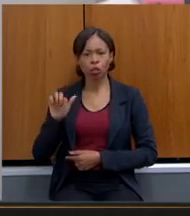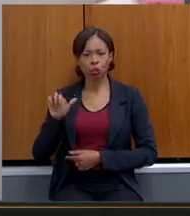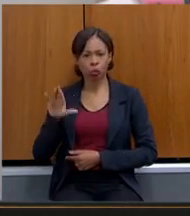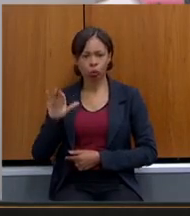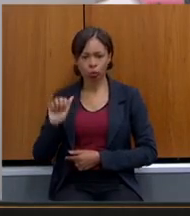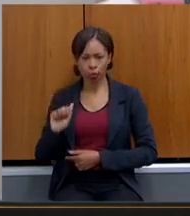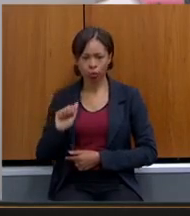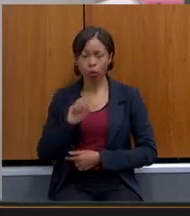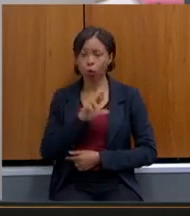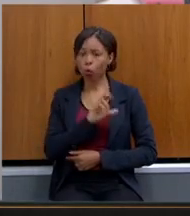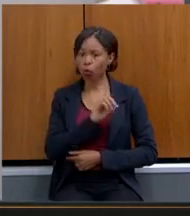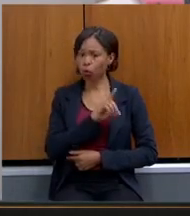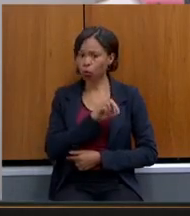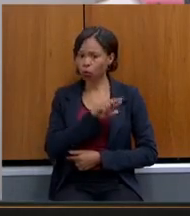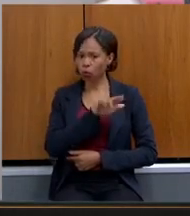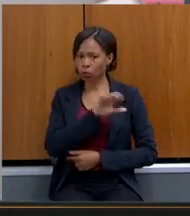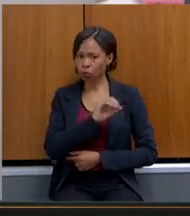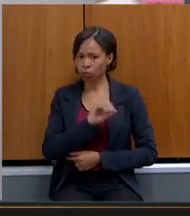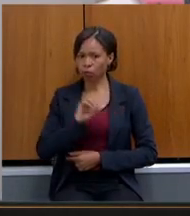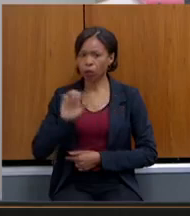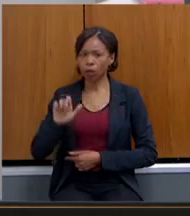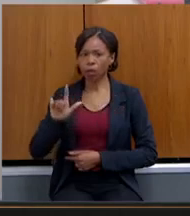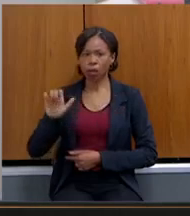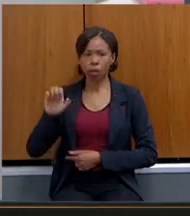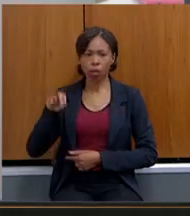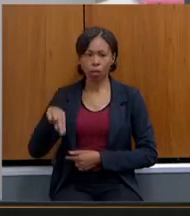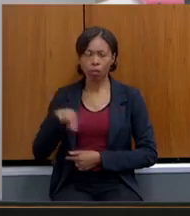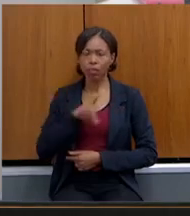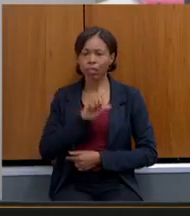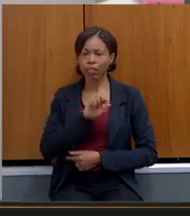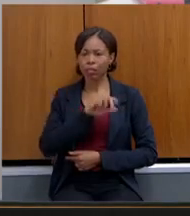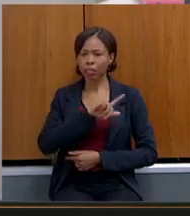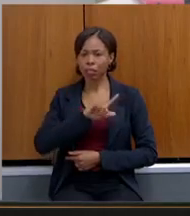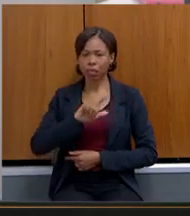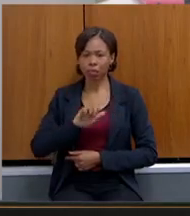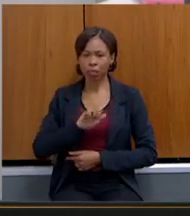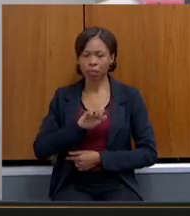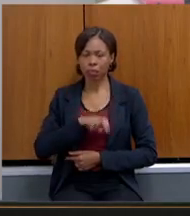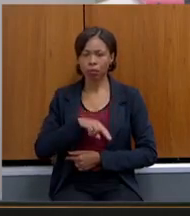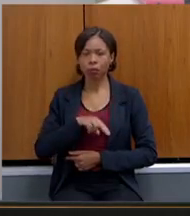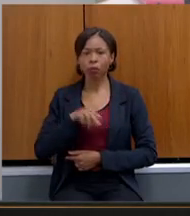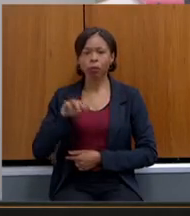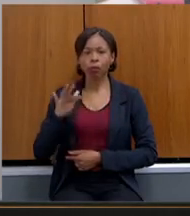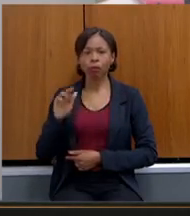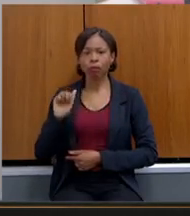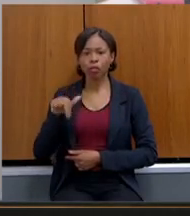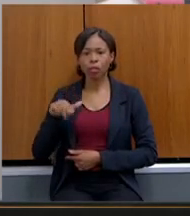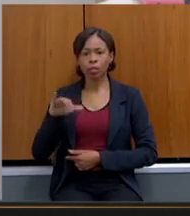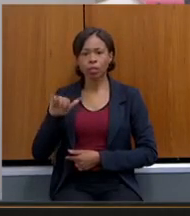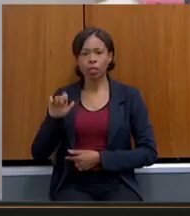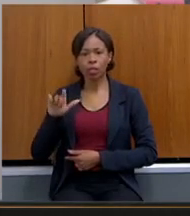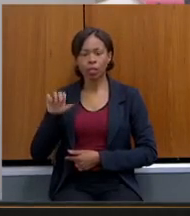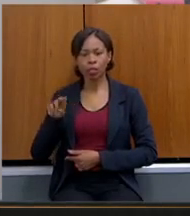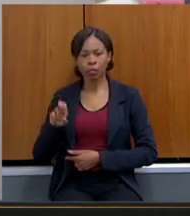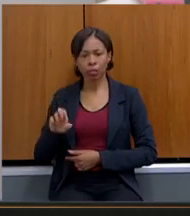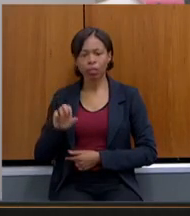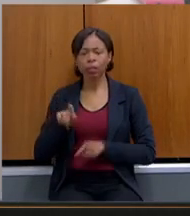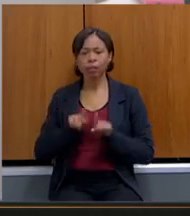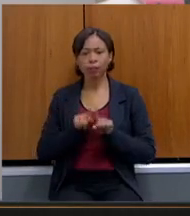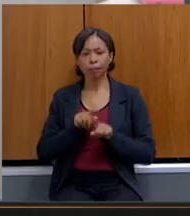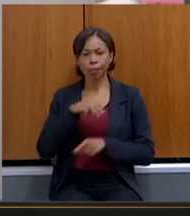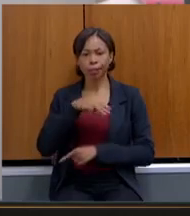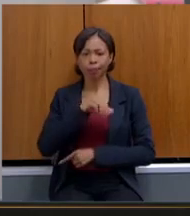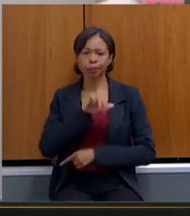Glória Mariano Rodrigo Braga Ellen Daniele Francislene está Liz e a nossa querida